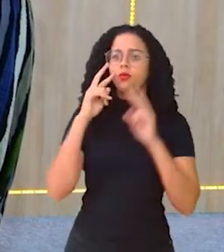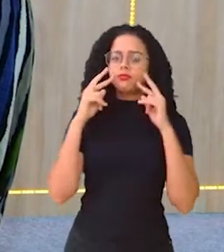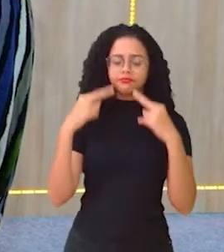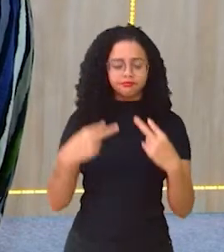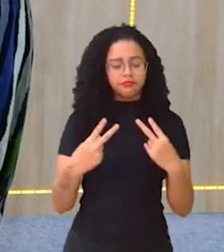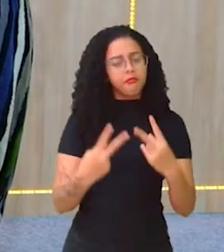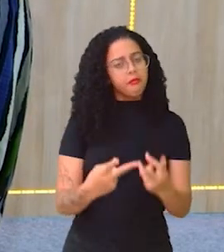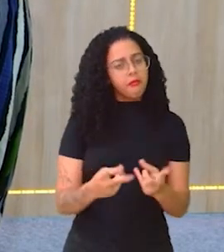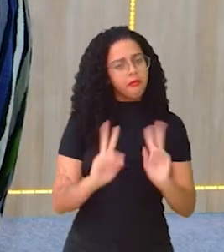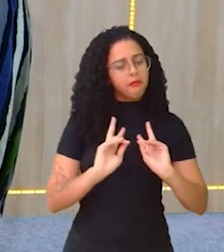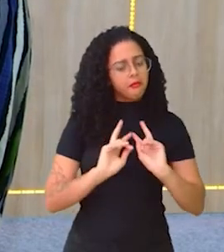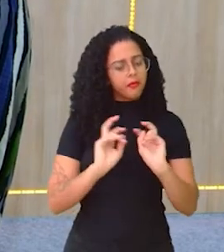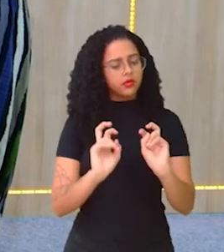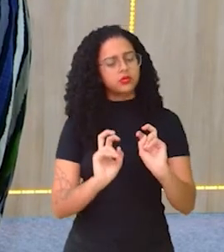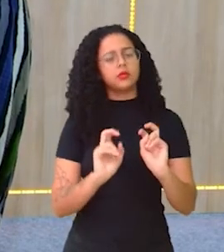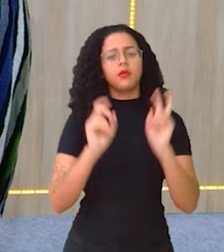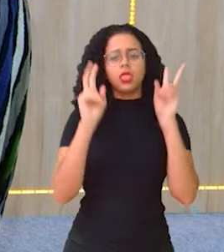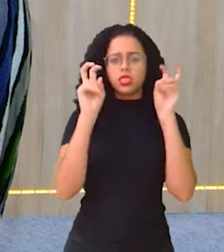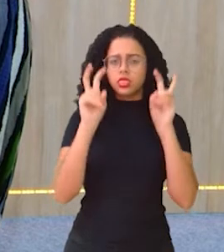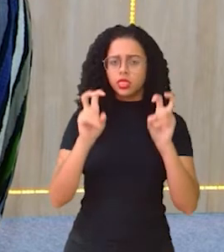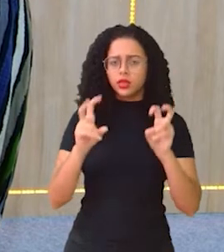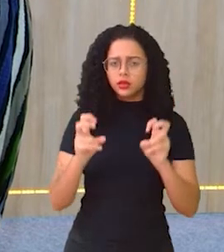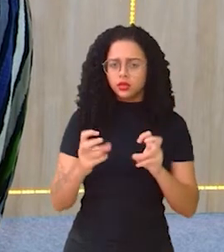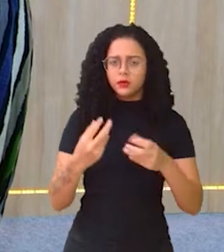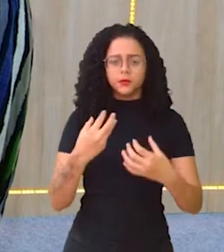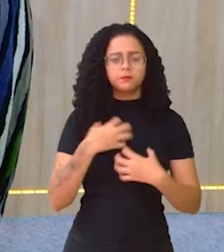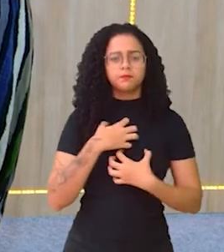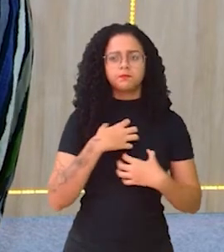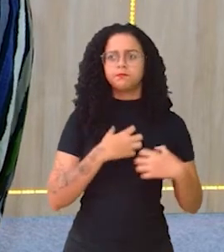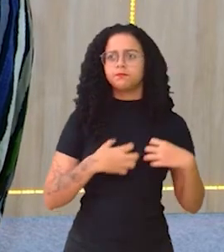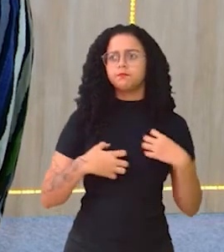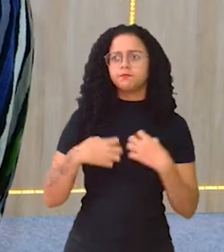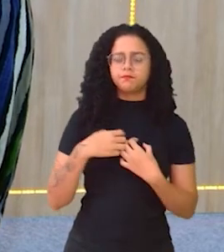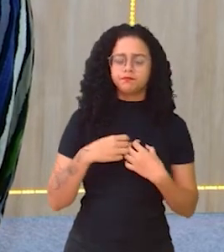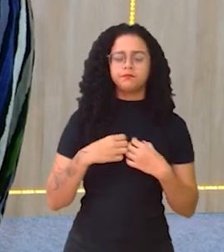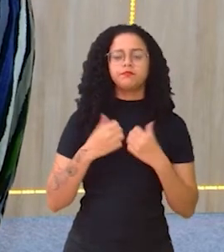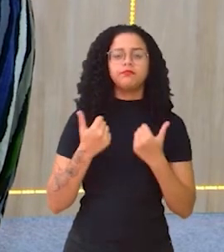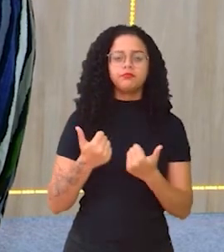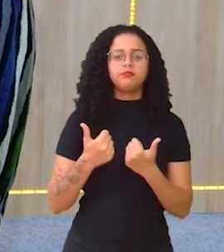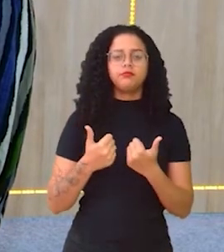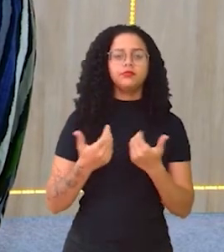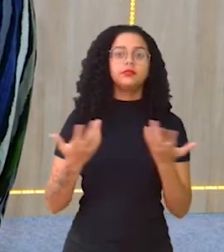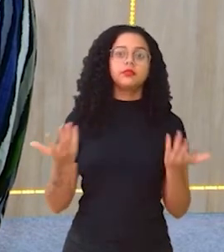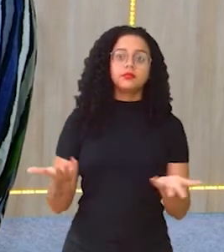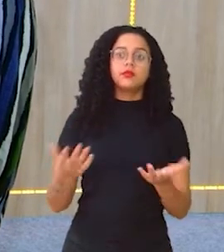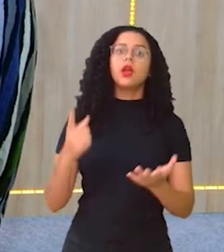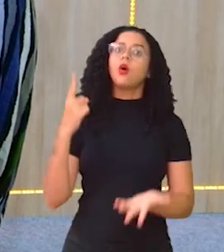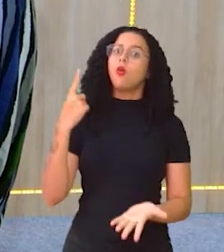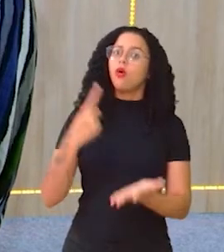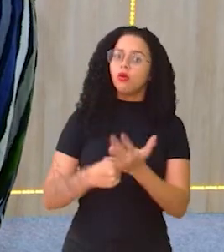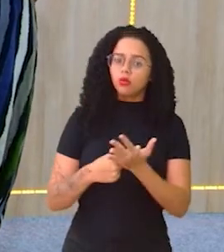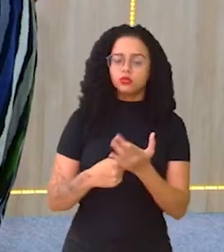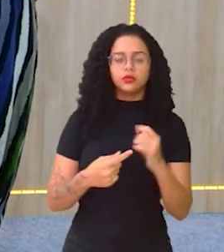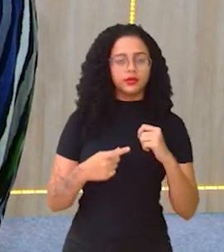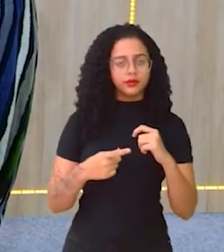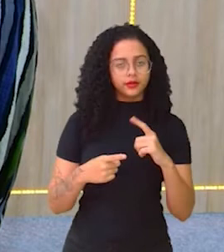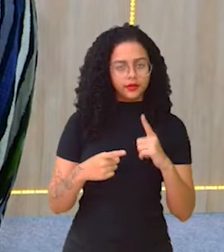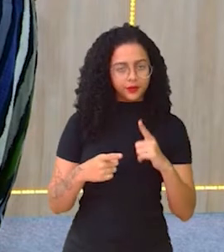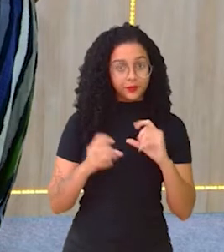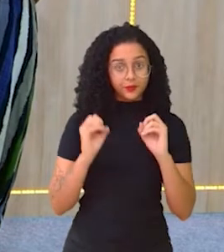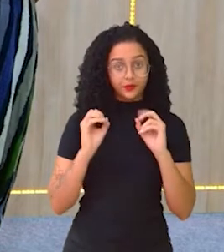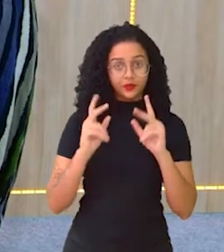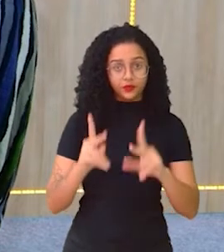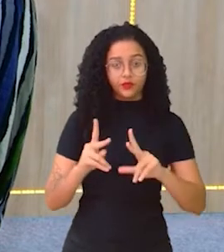e perceber como esses temas eles atravessam a nossa vida, beleza? Então, isso é um acordo que a gente tem, tá, pessoal? A